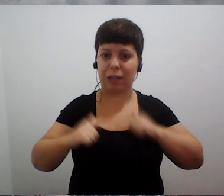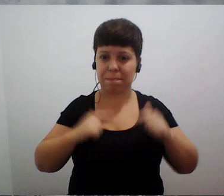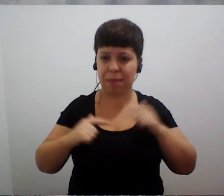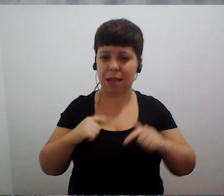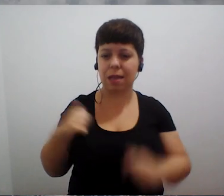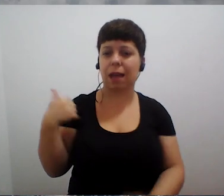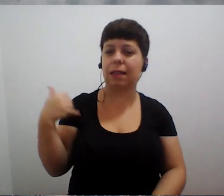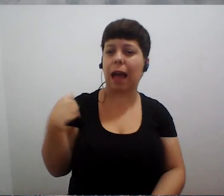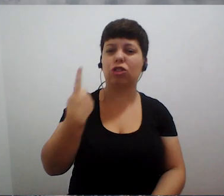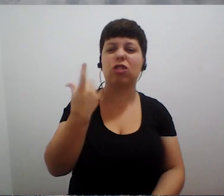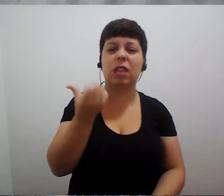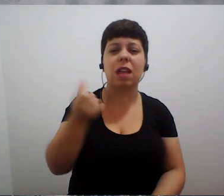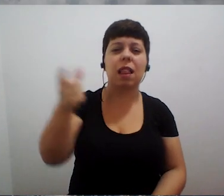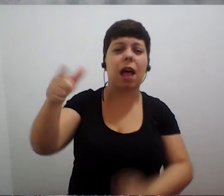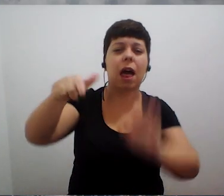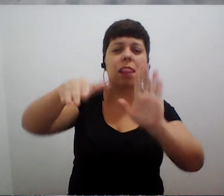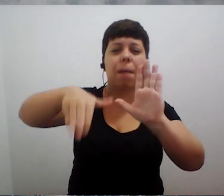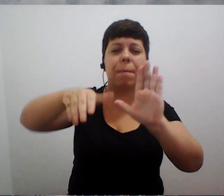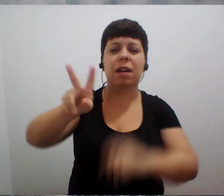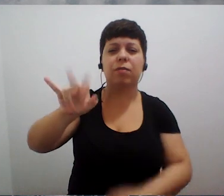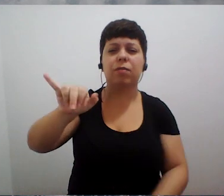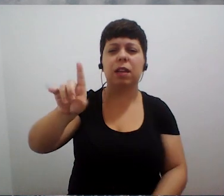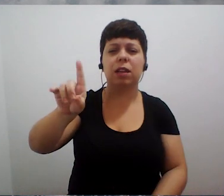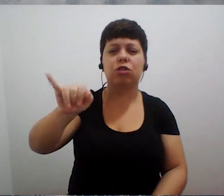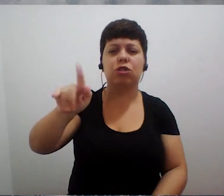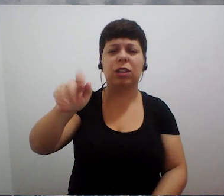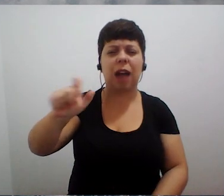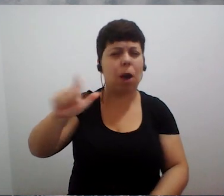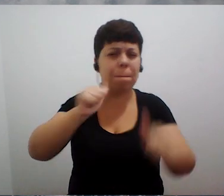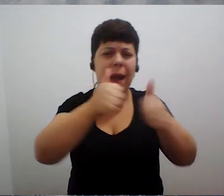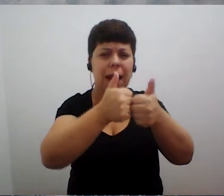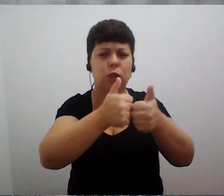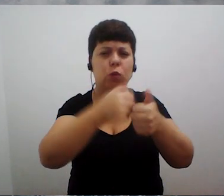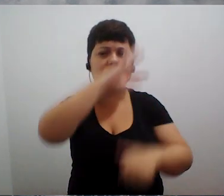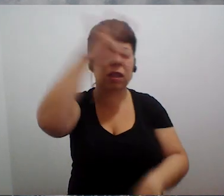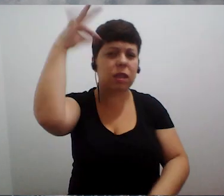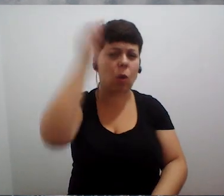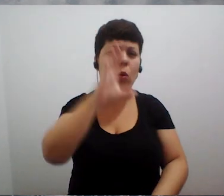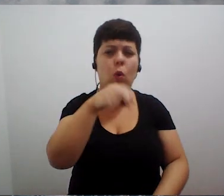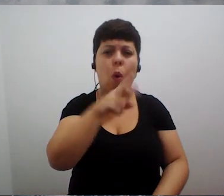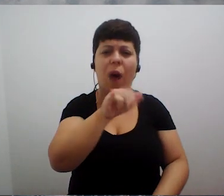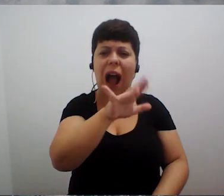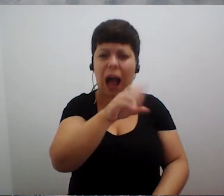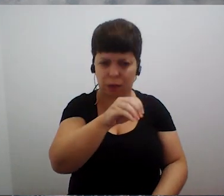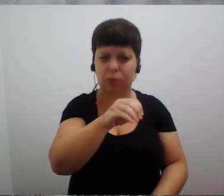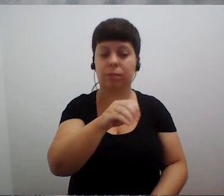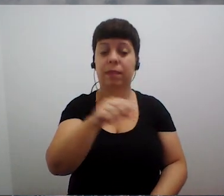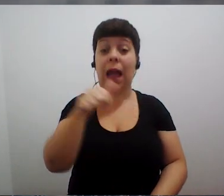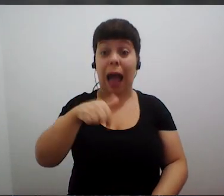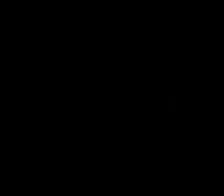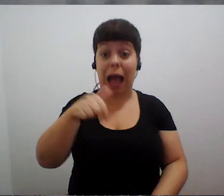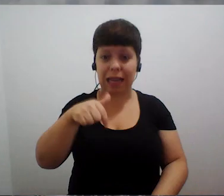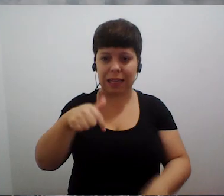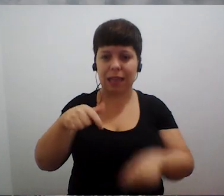minha primeira ação de limpeza foi aos 16 anos. Foi lá na Praia do Vidigal, que é uma praia colada com São Conrado. Ela liga São Conrado e o